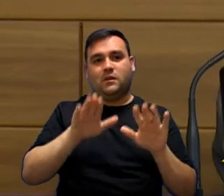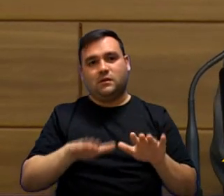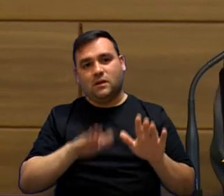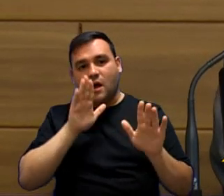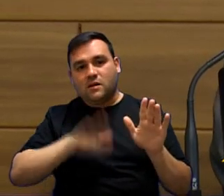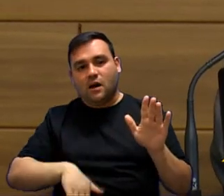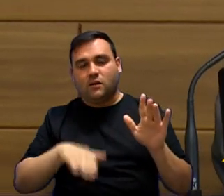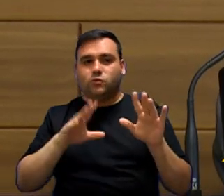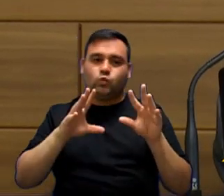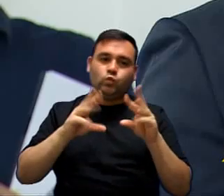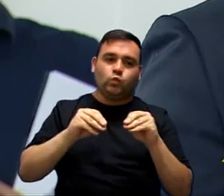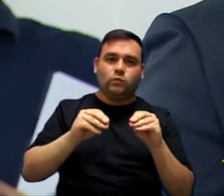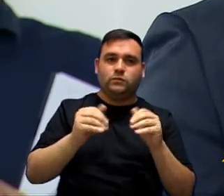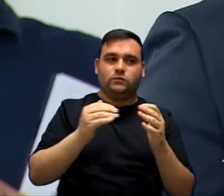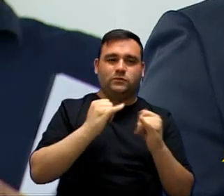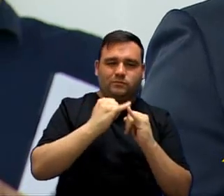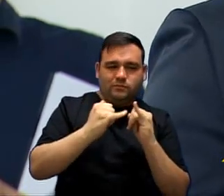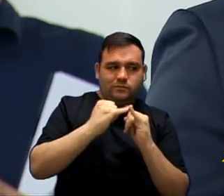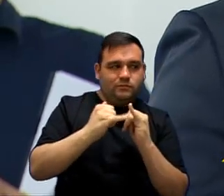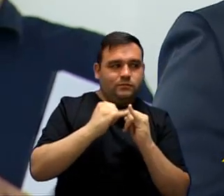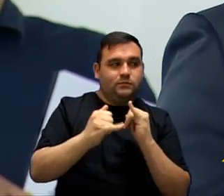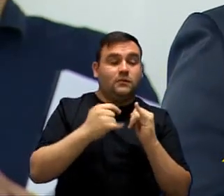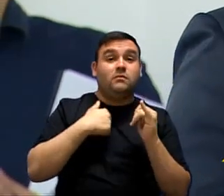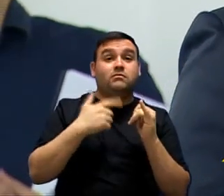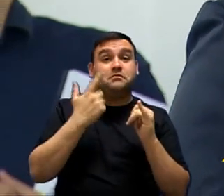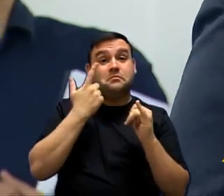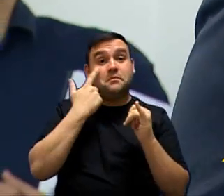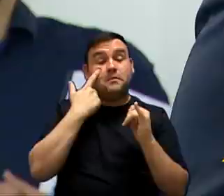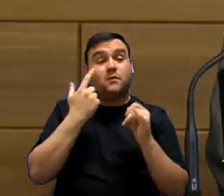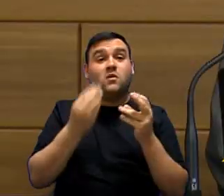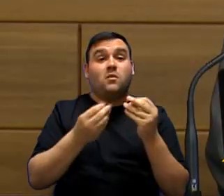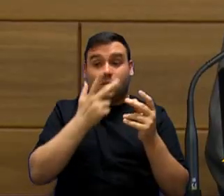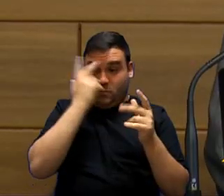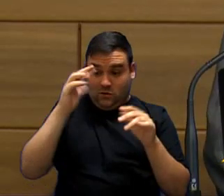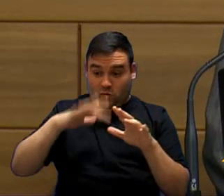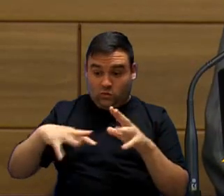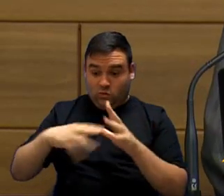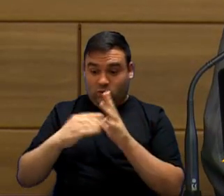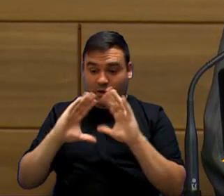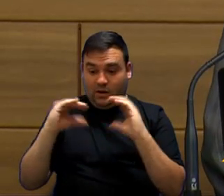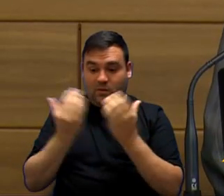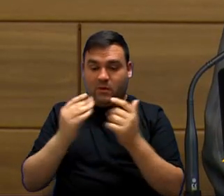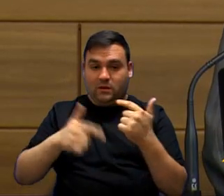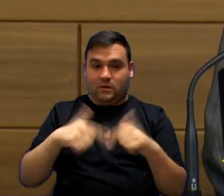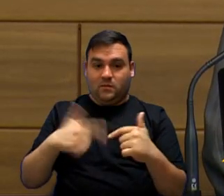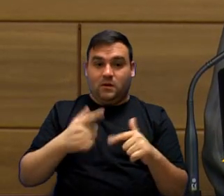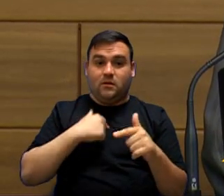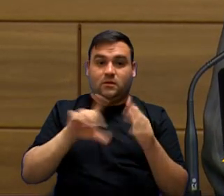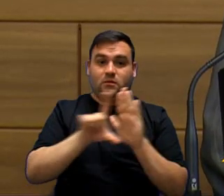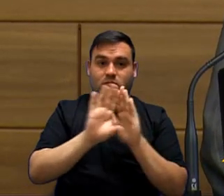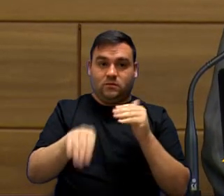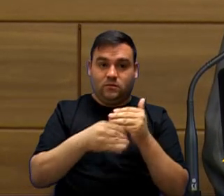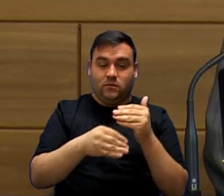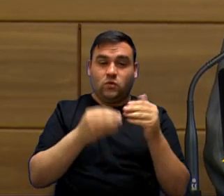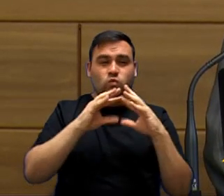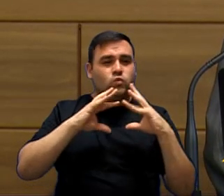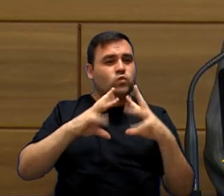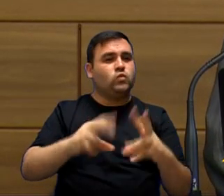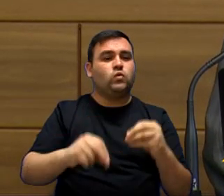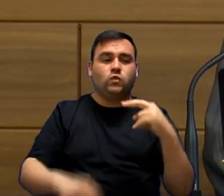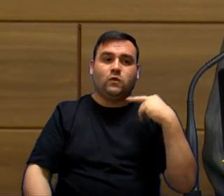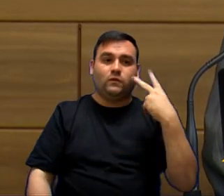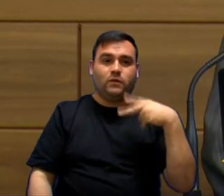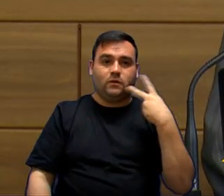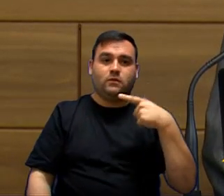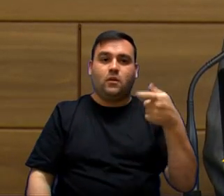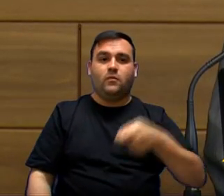tarde e a noite. Não é? Eu quero ver como é que os funcionários da casa... Eu estou colocando uma emenda, entendeu? Que todos os